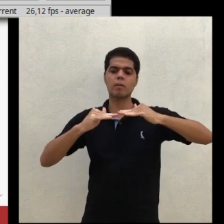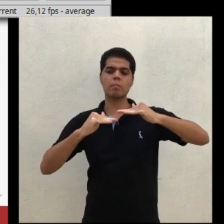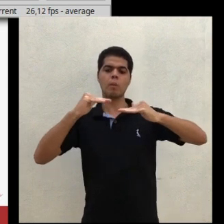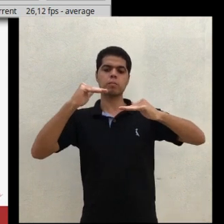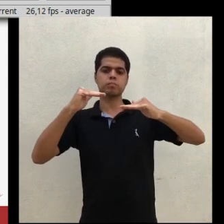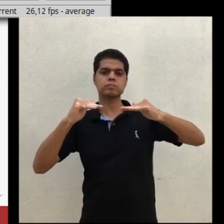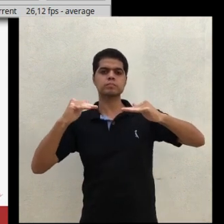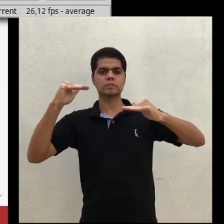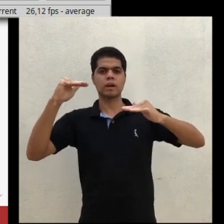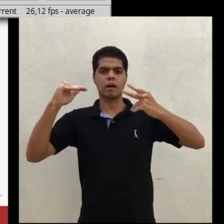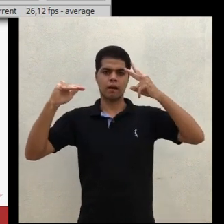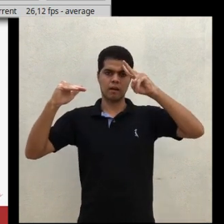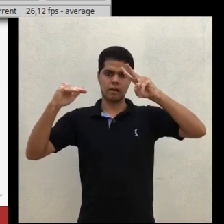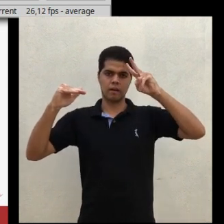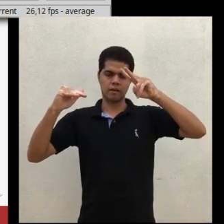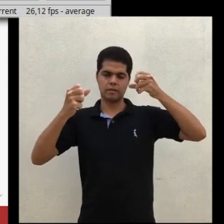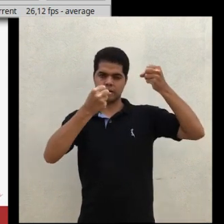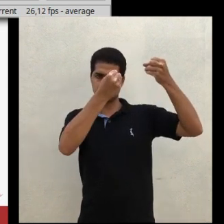mais e mais grãos,